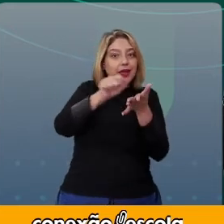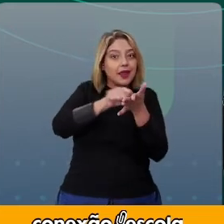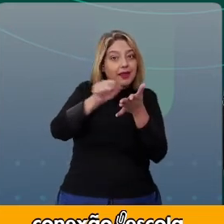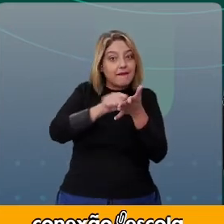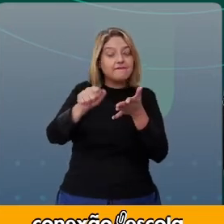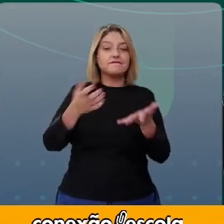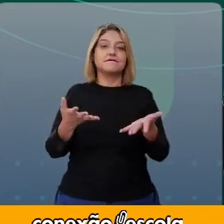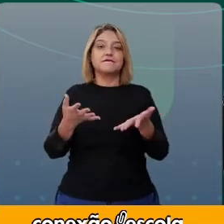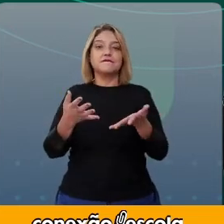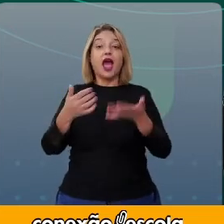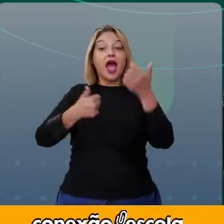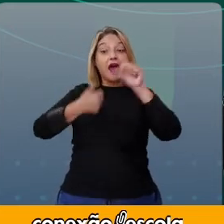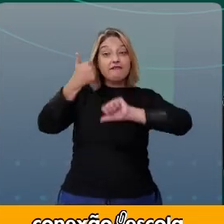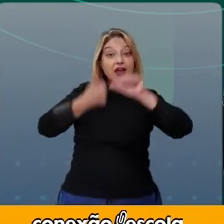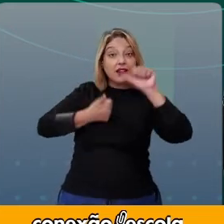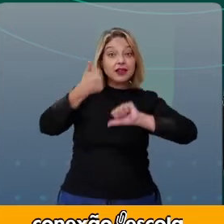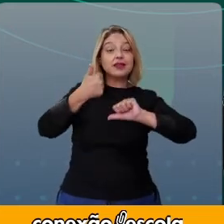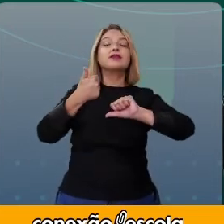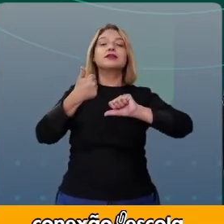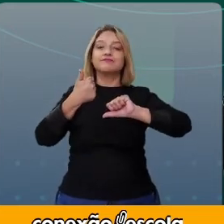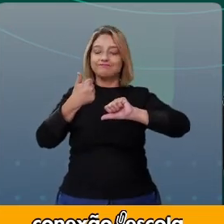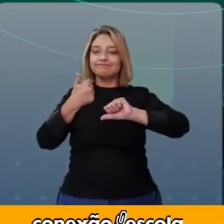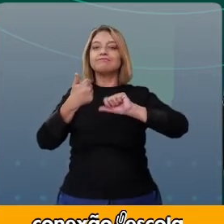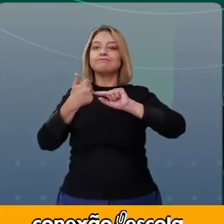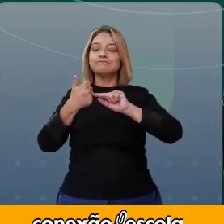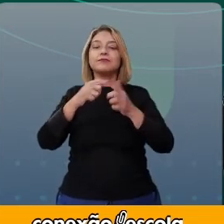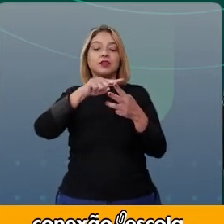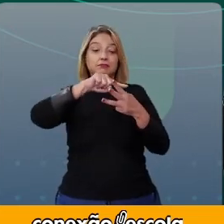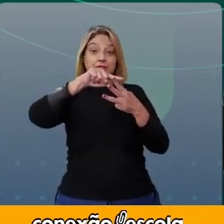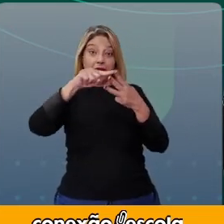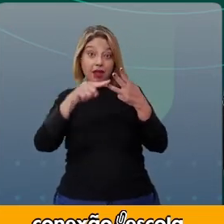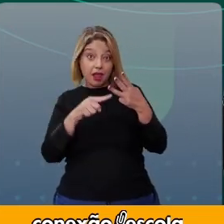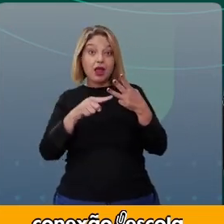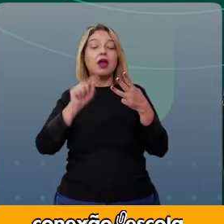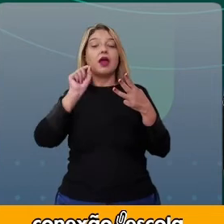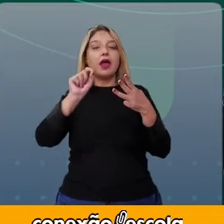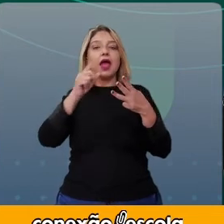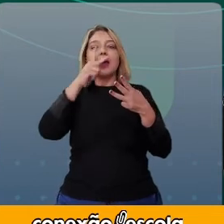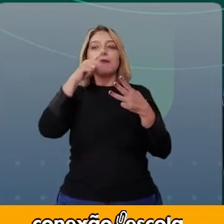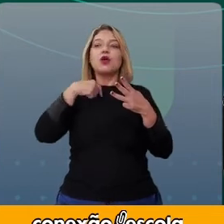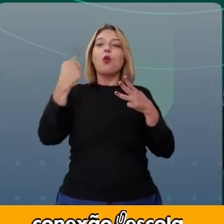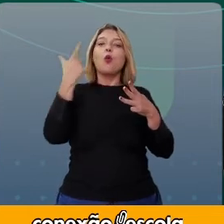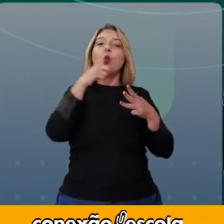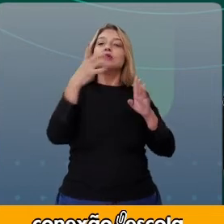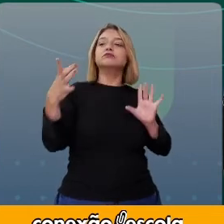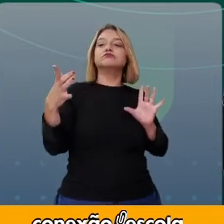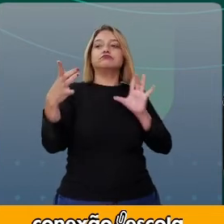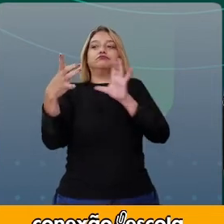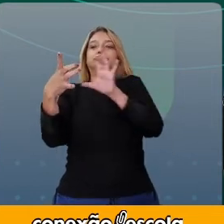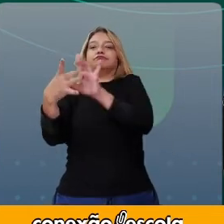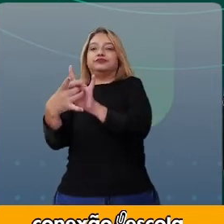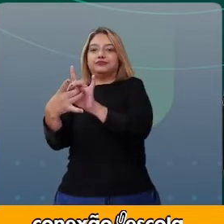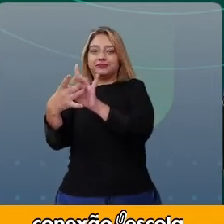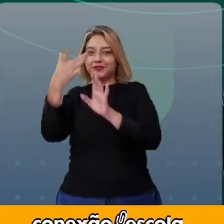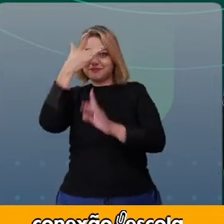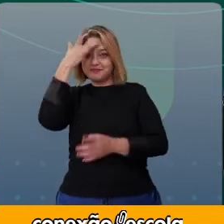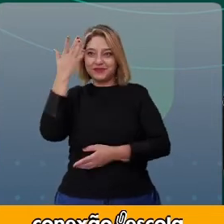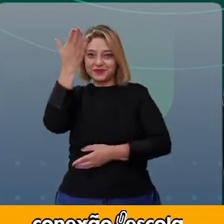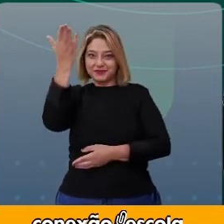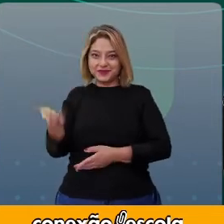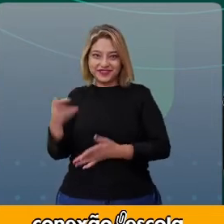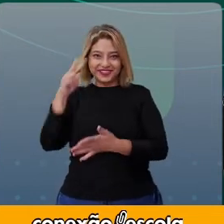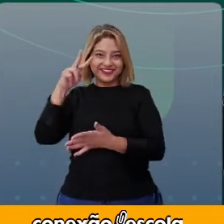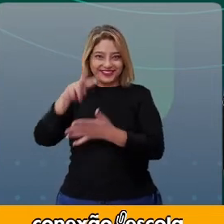escreva, avalie, eles também são utilizados aí como um aproximador do editor e do